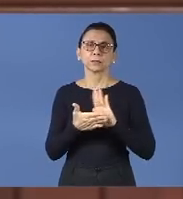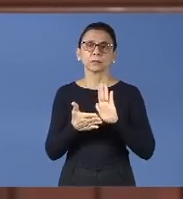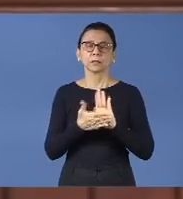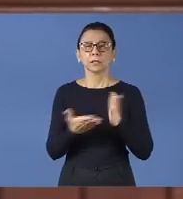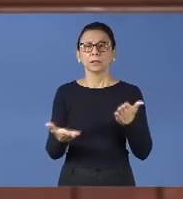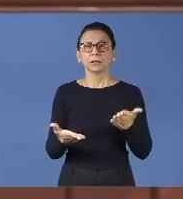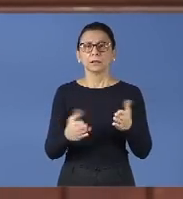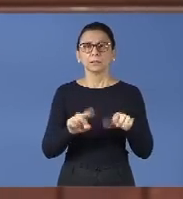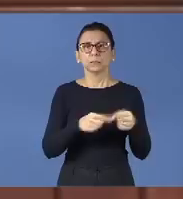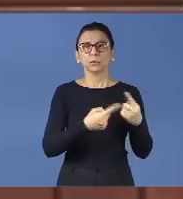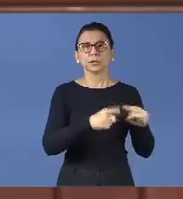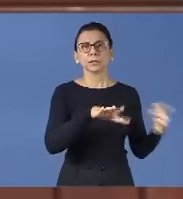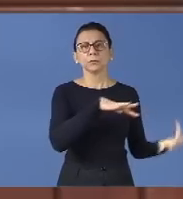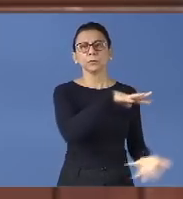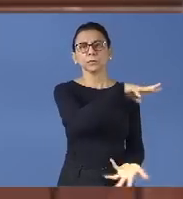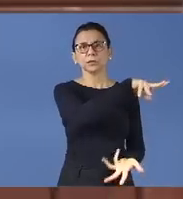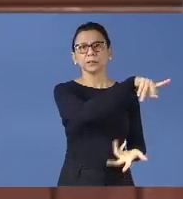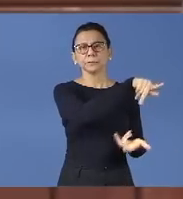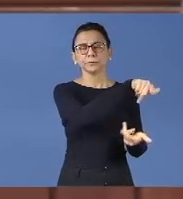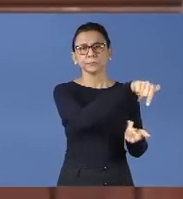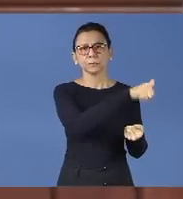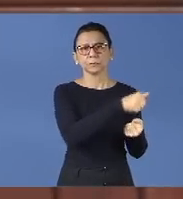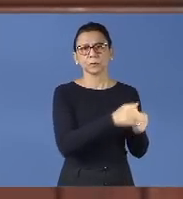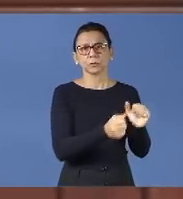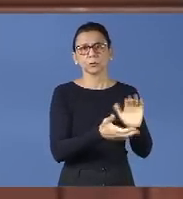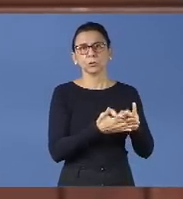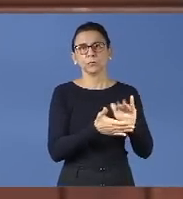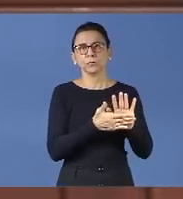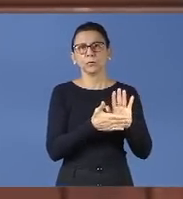cantar hino gospel, e sob a